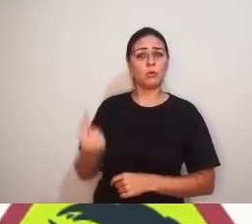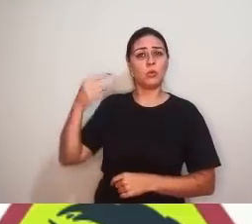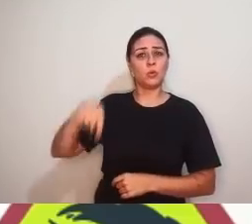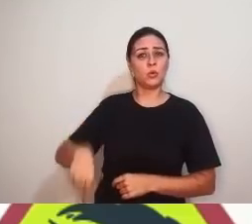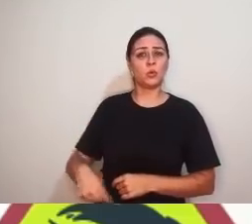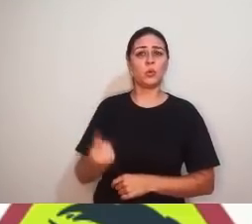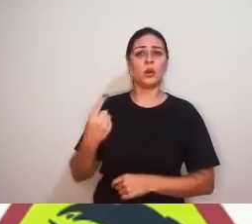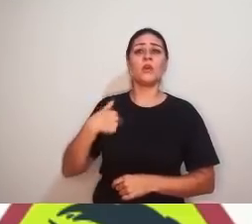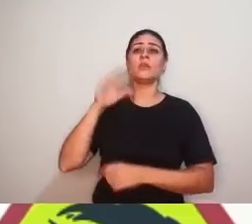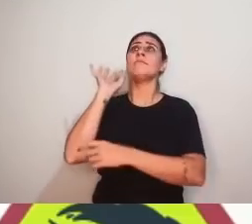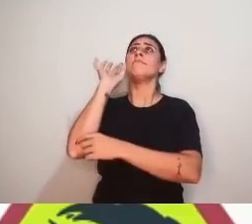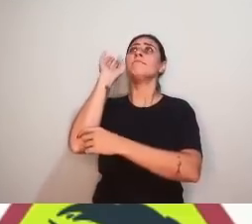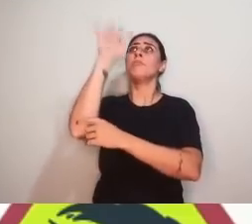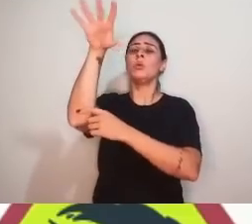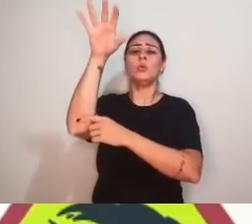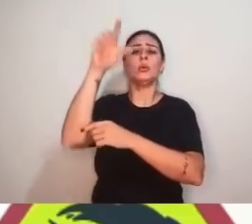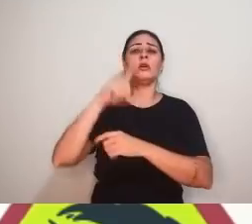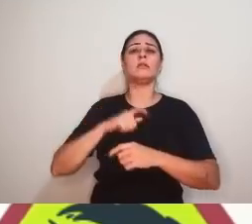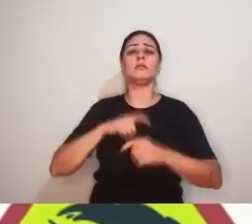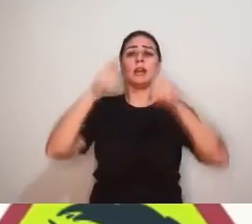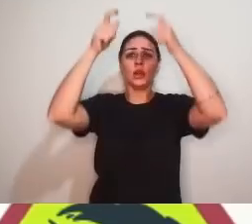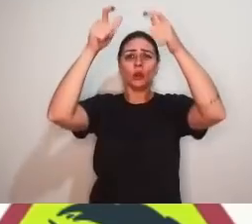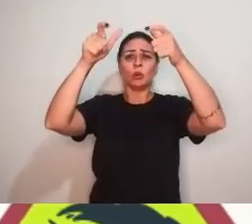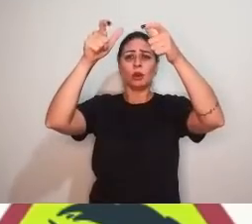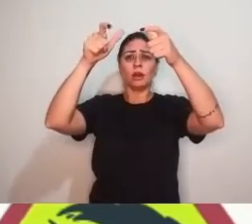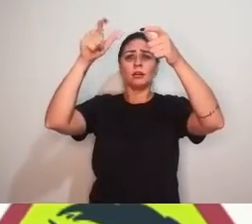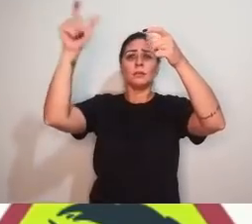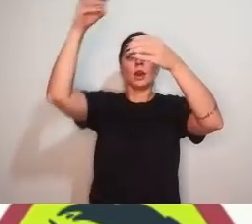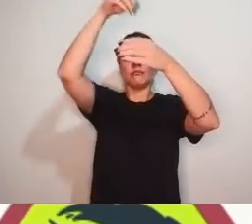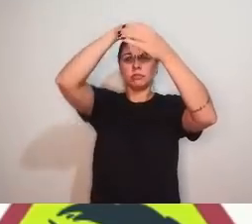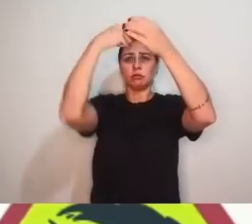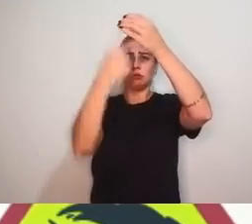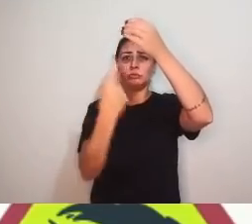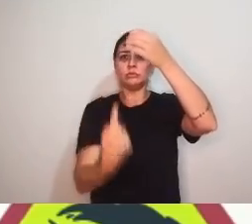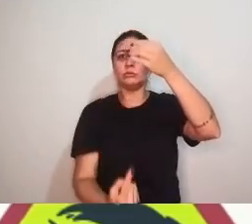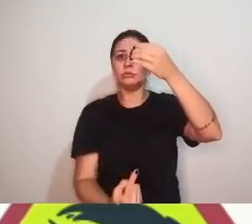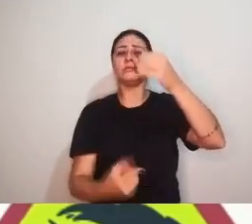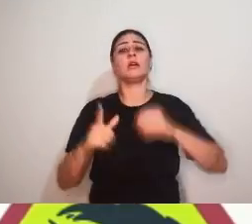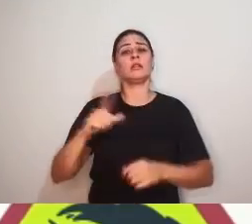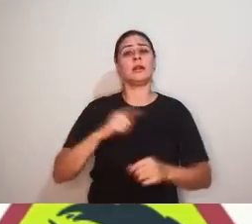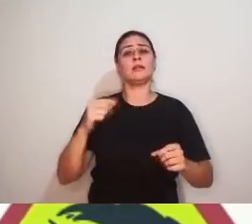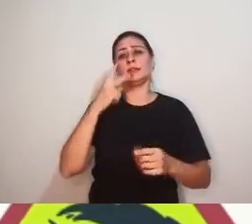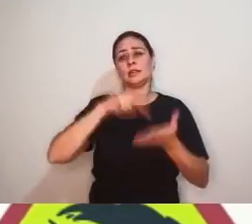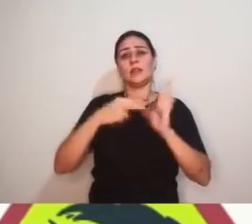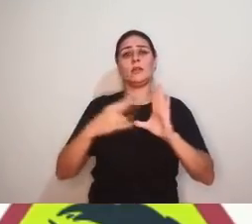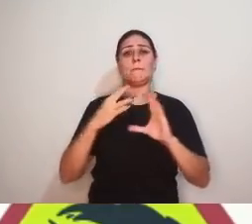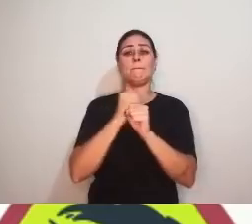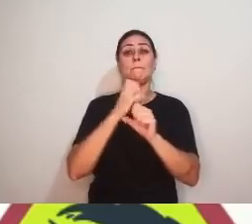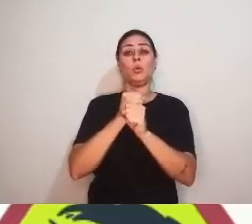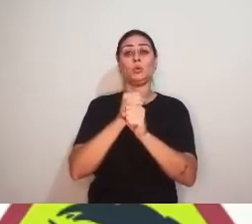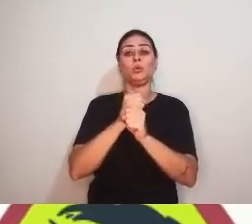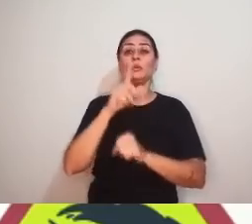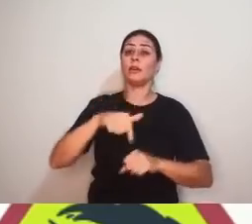quica, e você arremessa, ela cai num cesto e marca uma coisa chamada ponto. A execução desse procedimento, que é